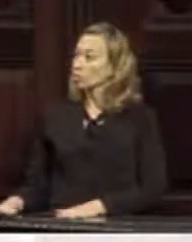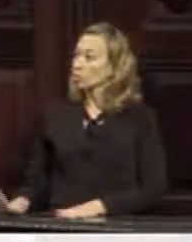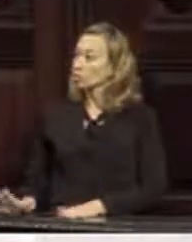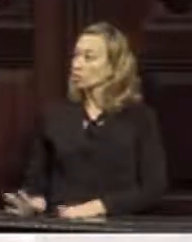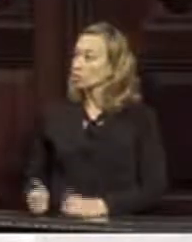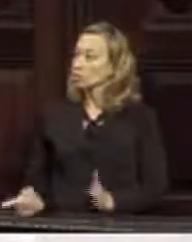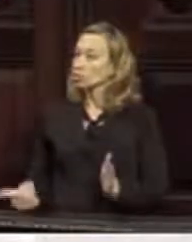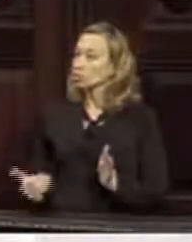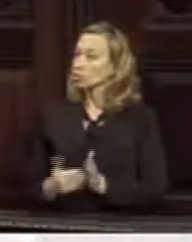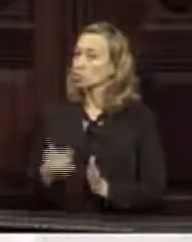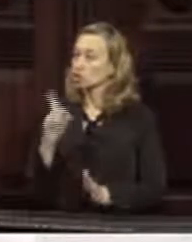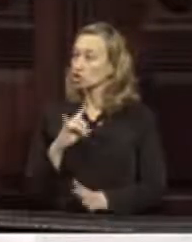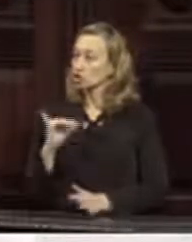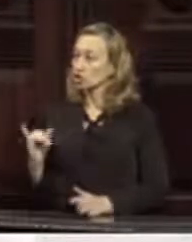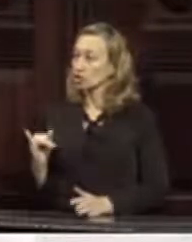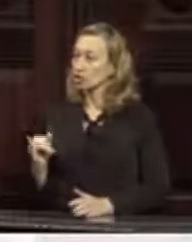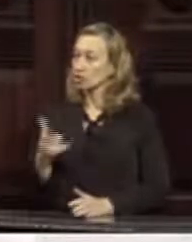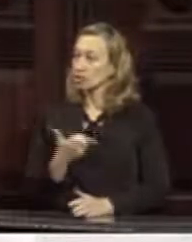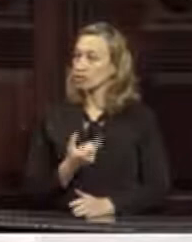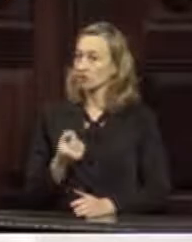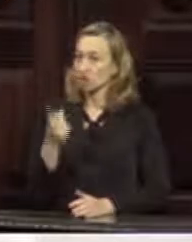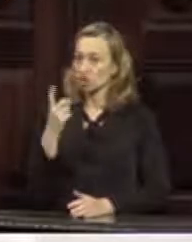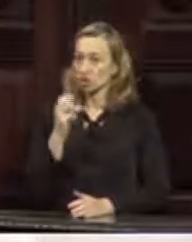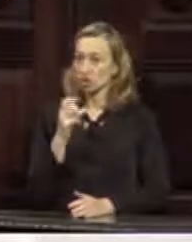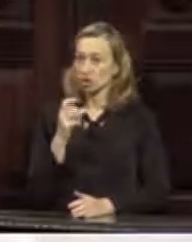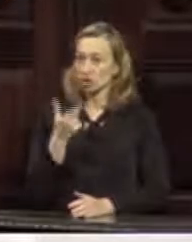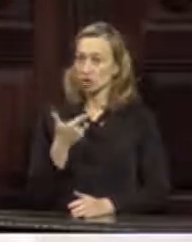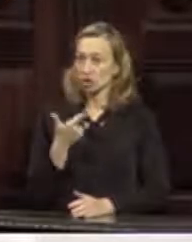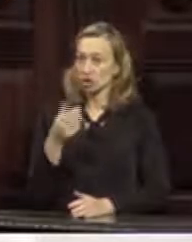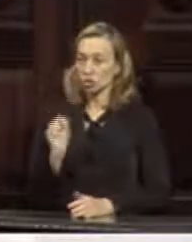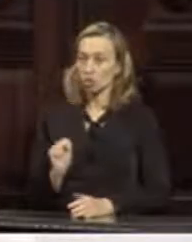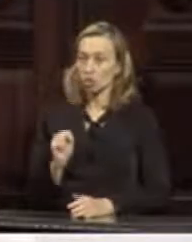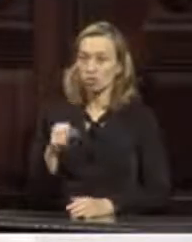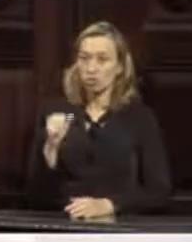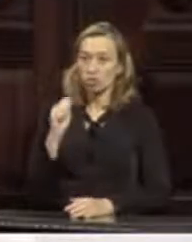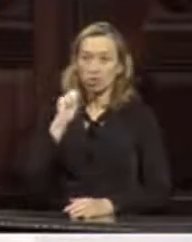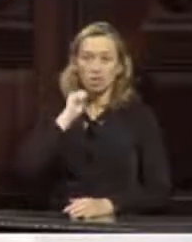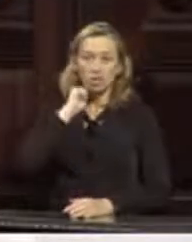No último dia 28, senhor presidente, de abril,